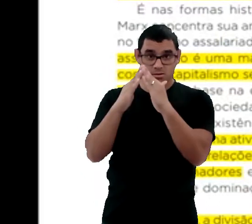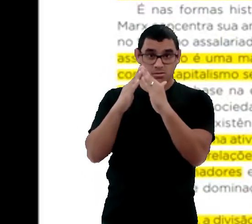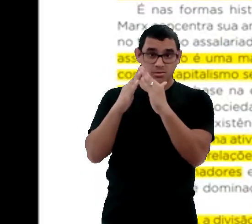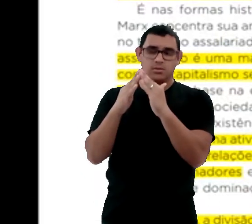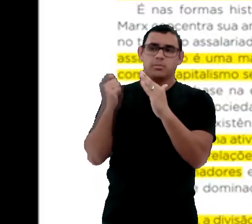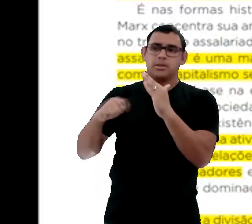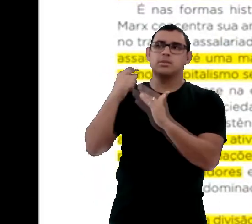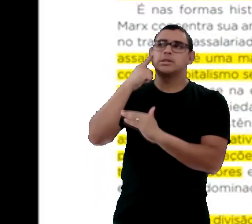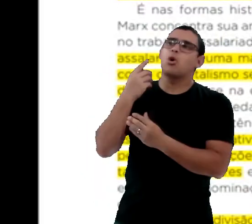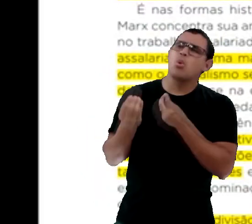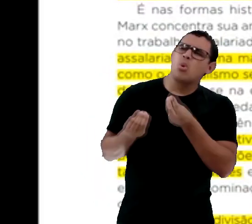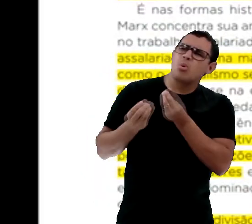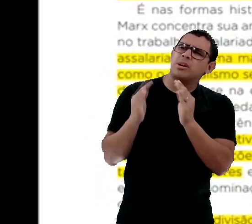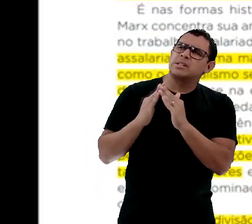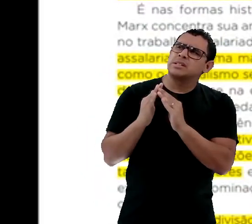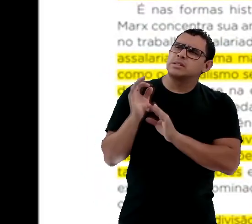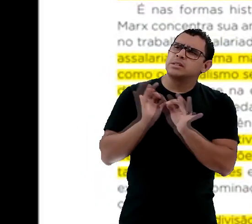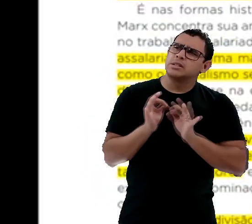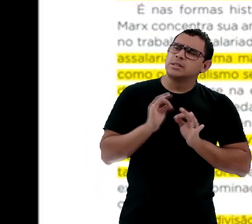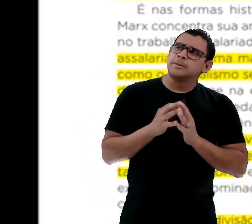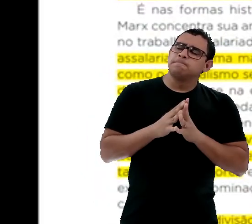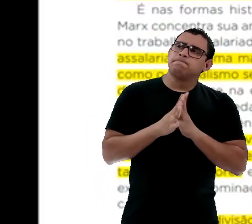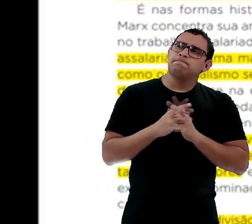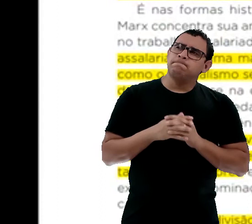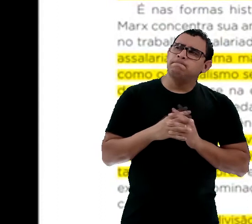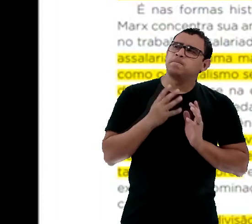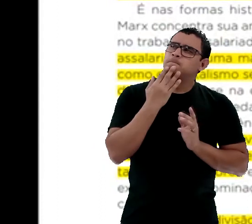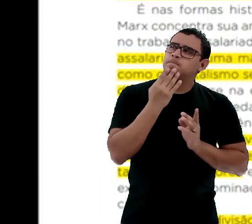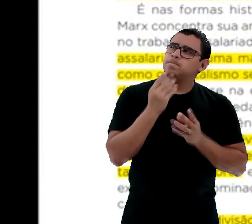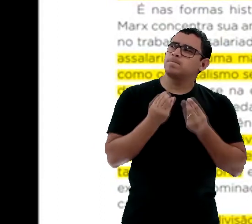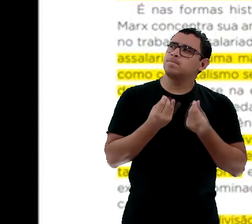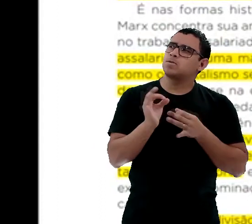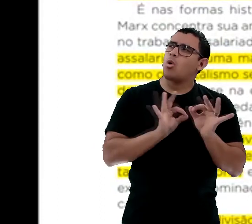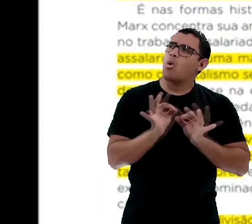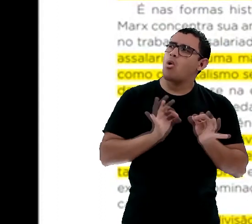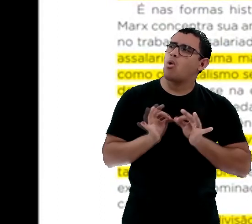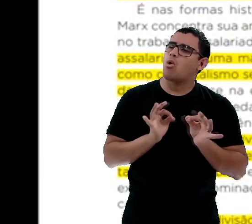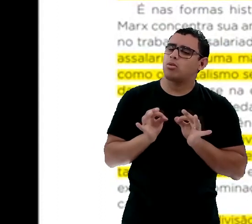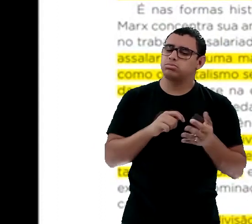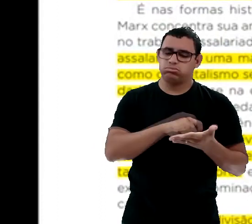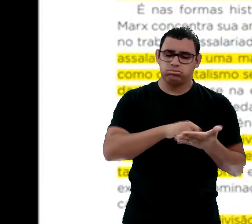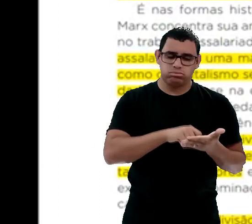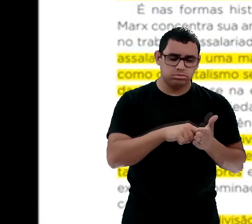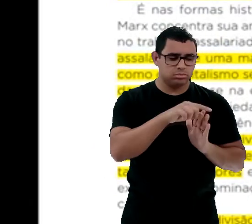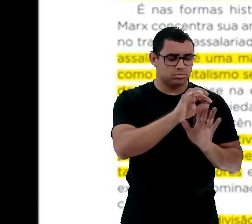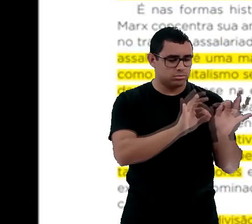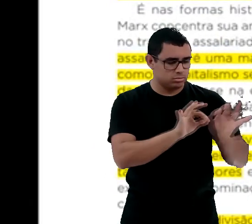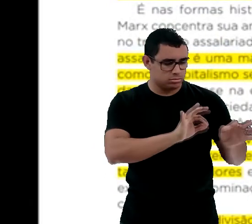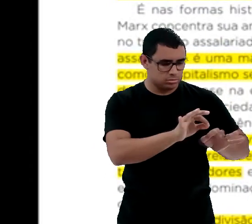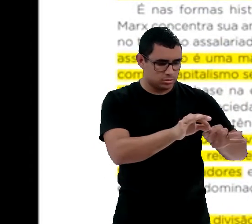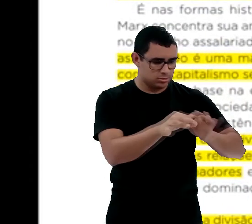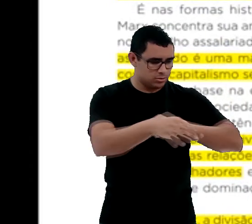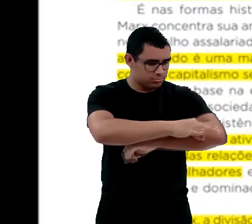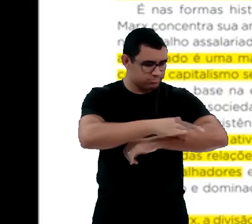depois desenvolvido, depois concretizado, Marx chama de trabalho. Então, se a gente faz uma casa, para fazer a casa tem que pensar como ela vai ser